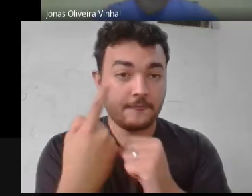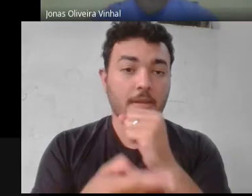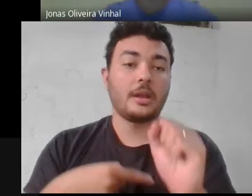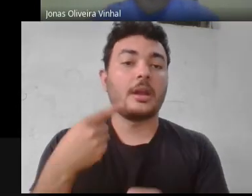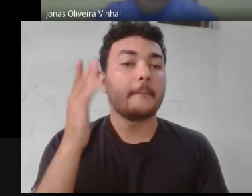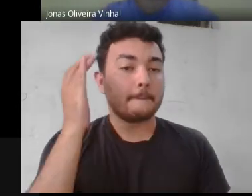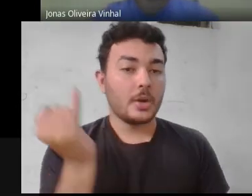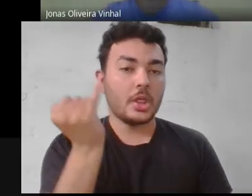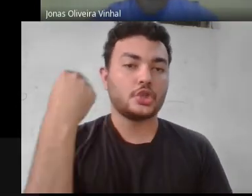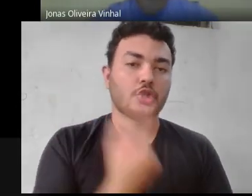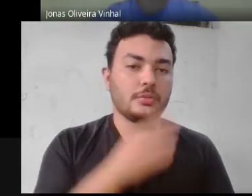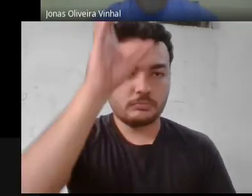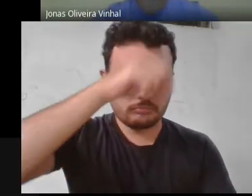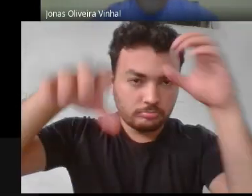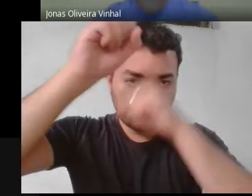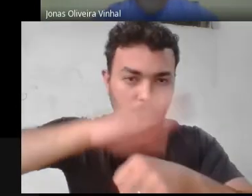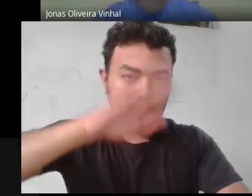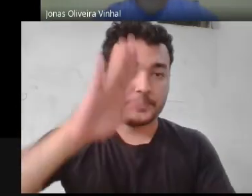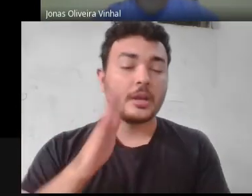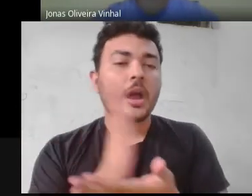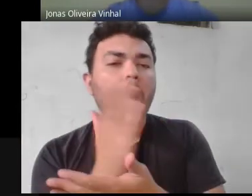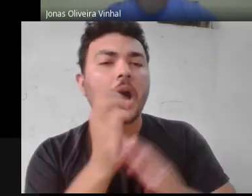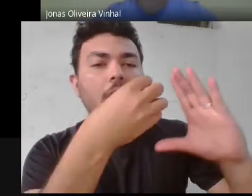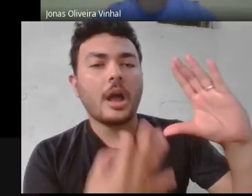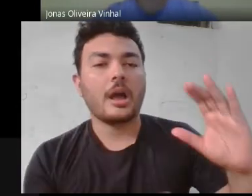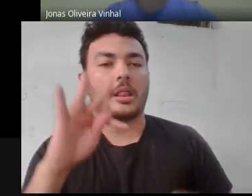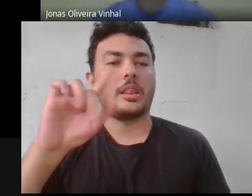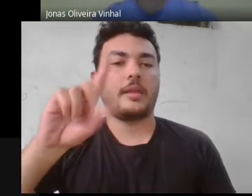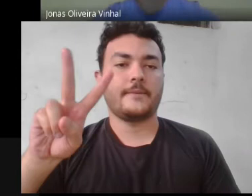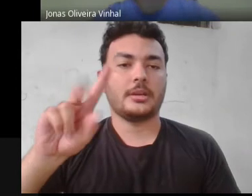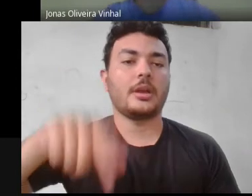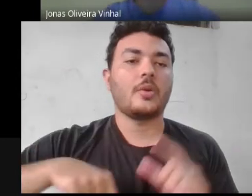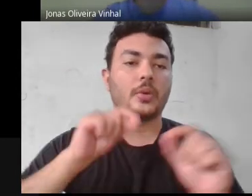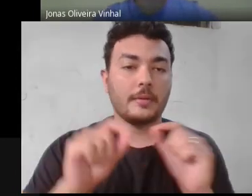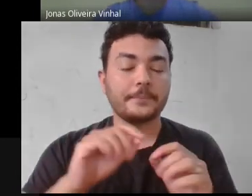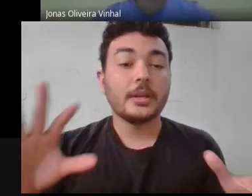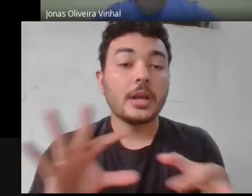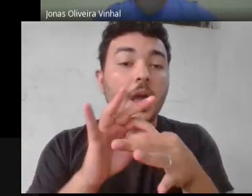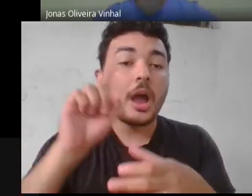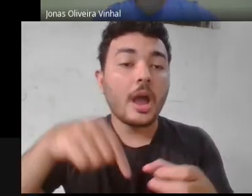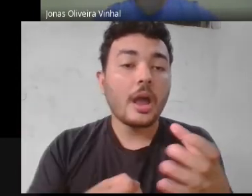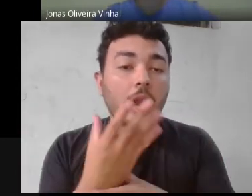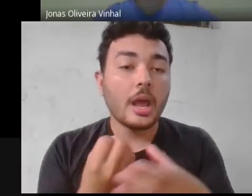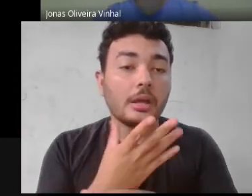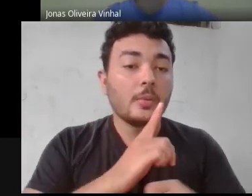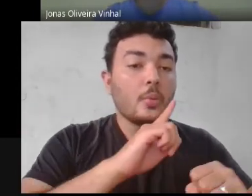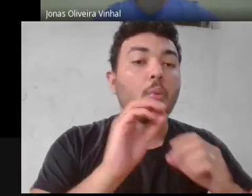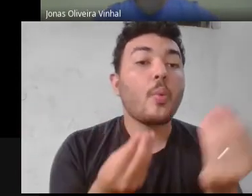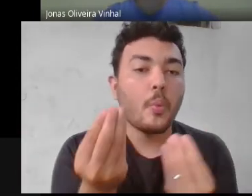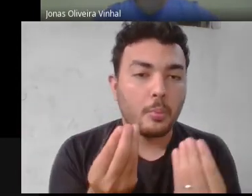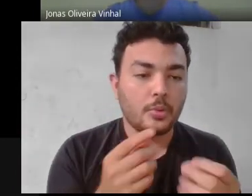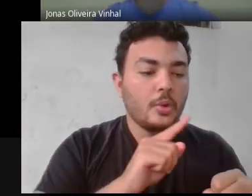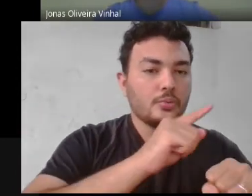entender um pouco mais aqui. Então, algumas características da TLV, né, é que as ligações, elas são formadas quando os orbitais dos